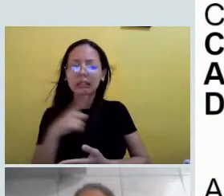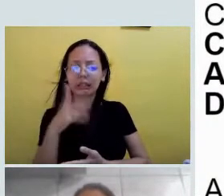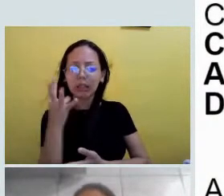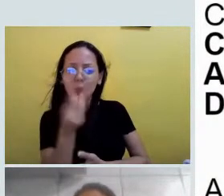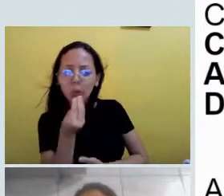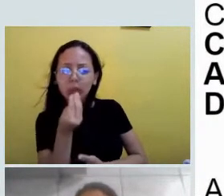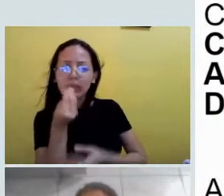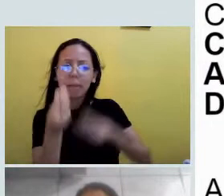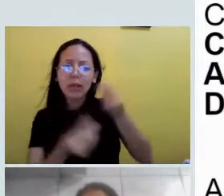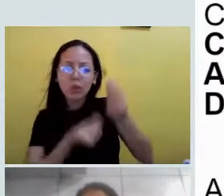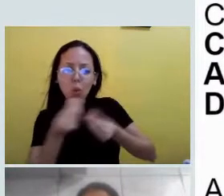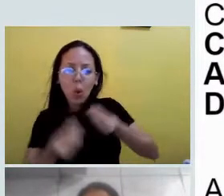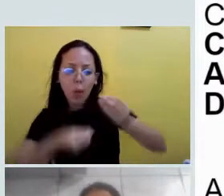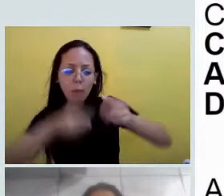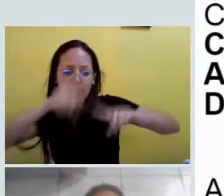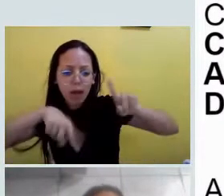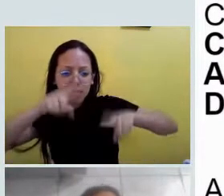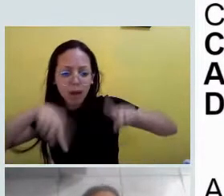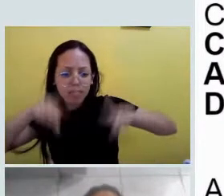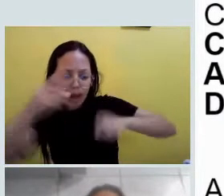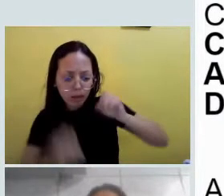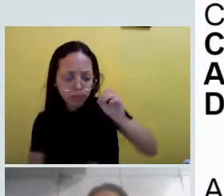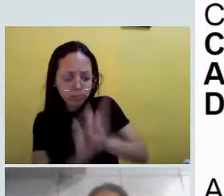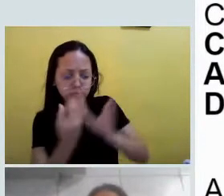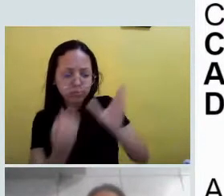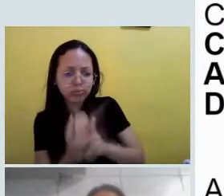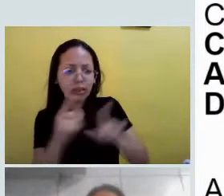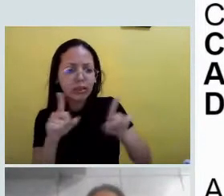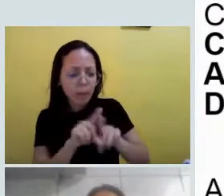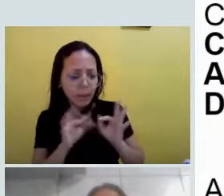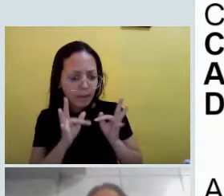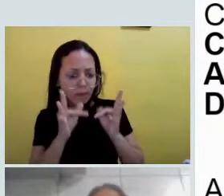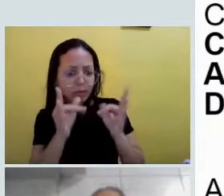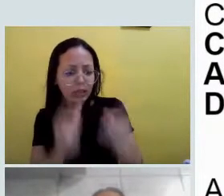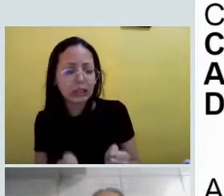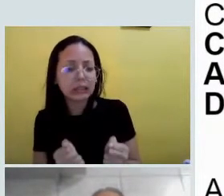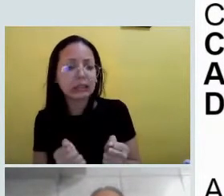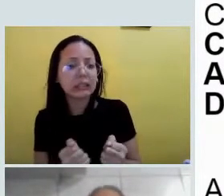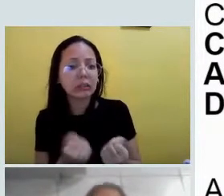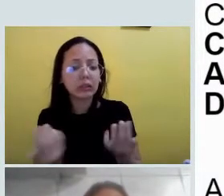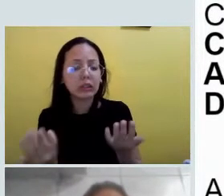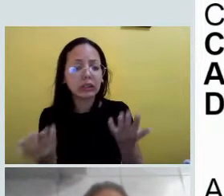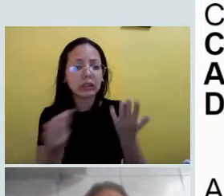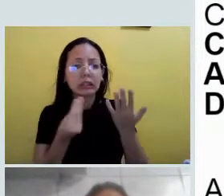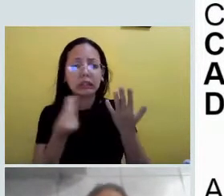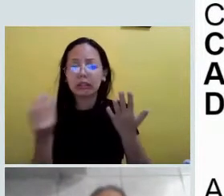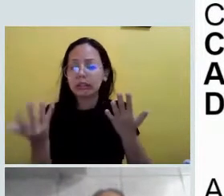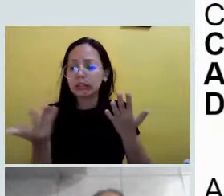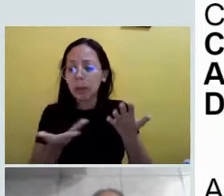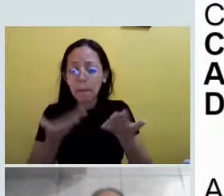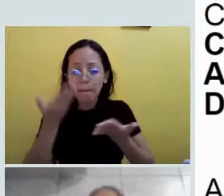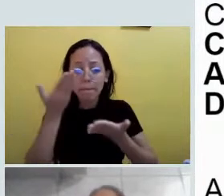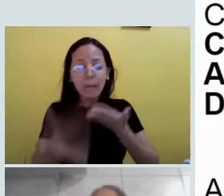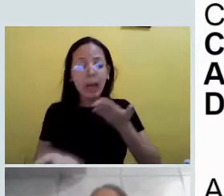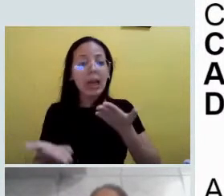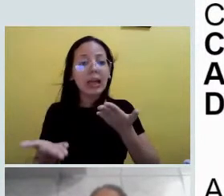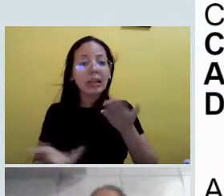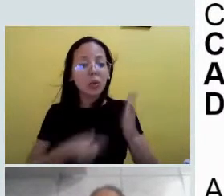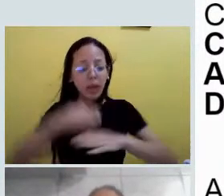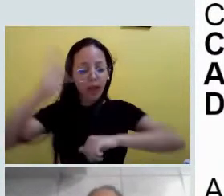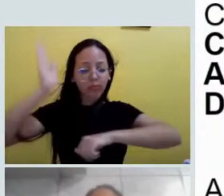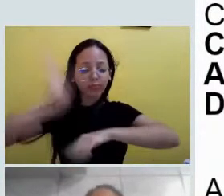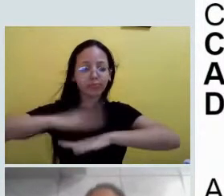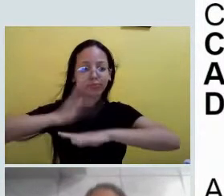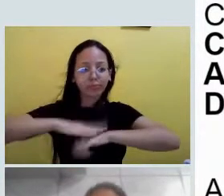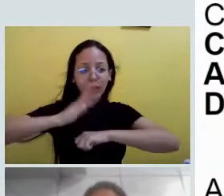seu produto que ele está fazendo e até a finalização. E quando ele perde essa autonomia